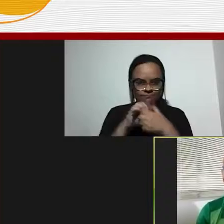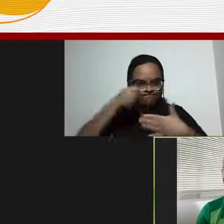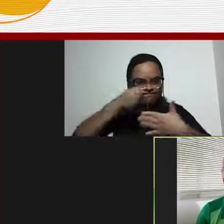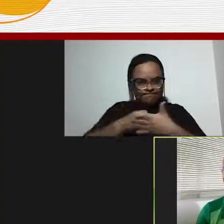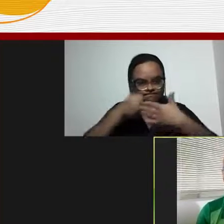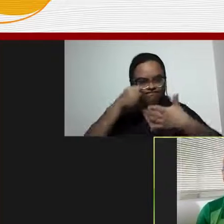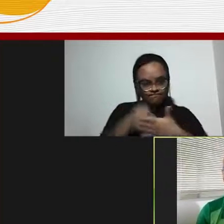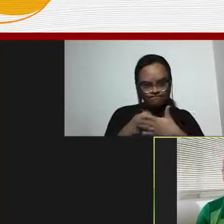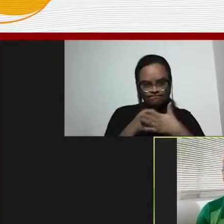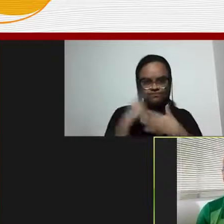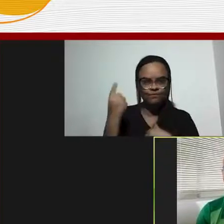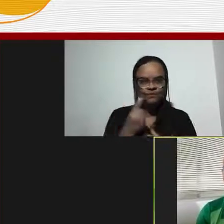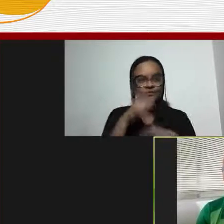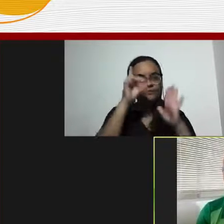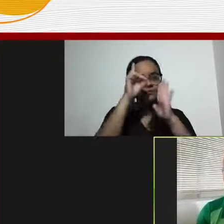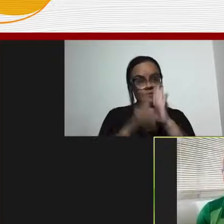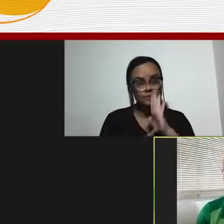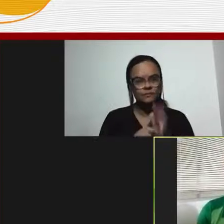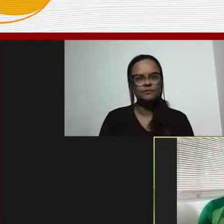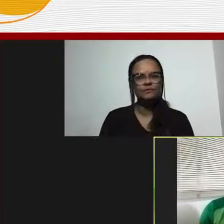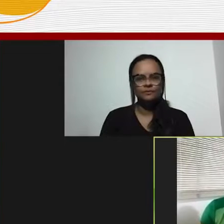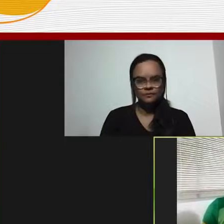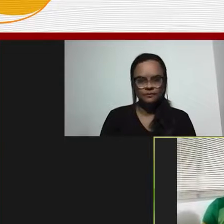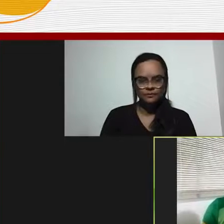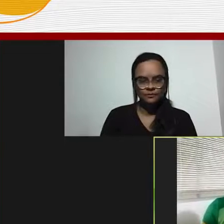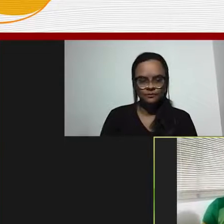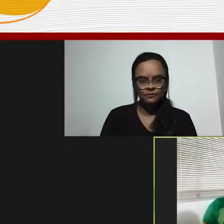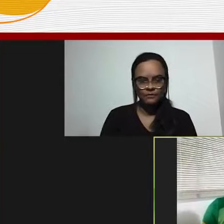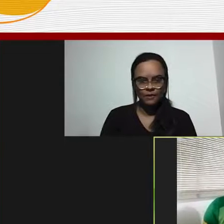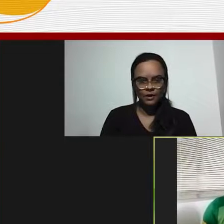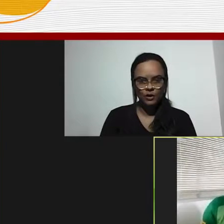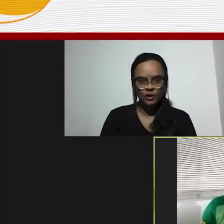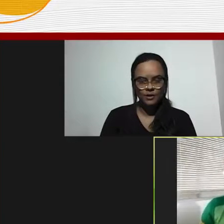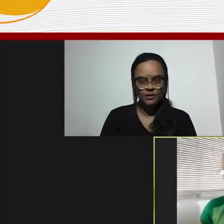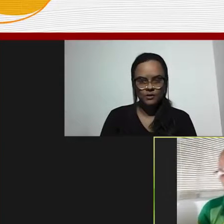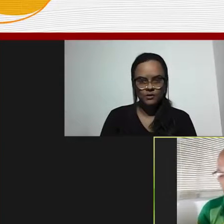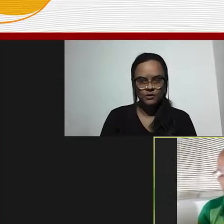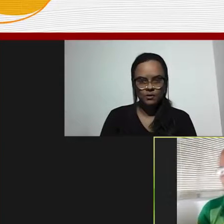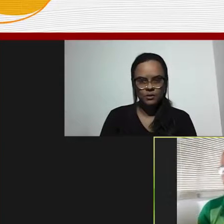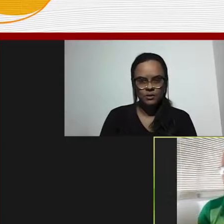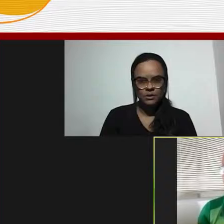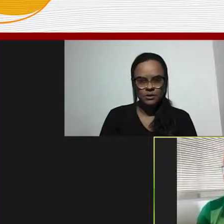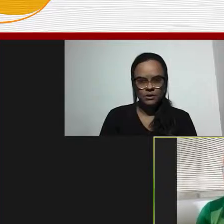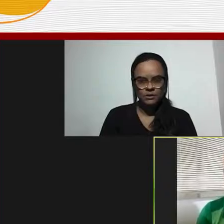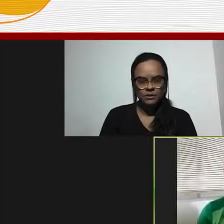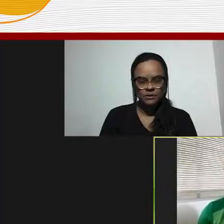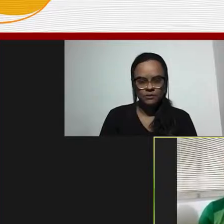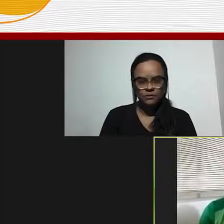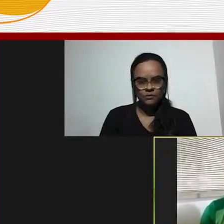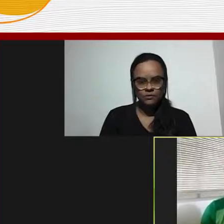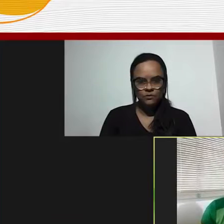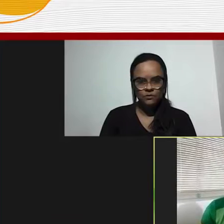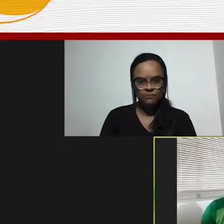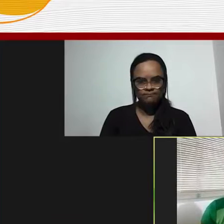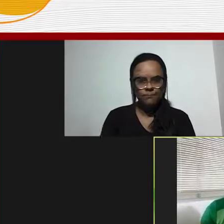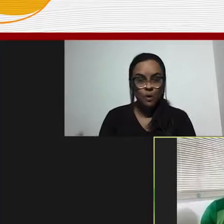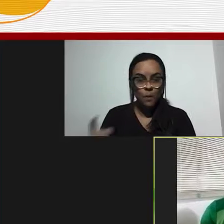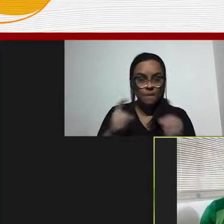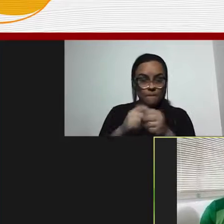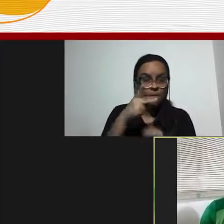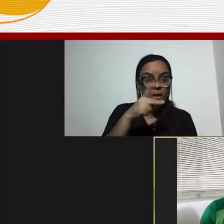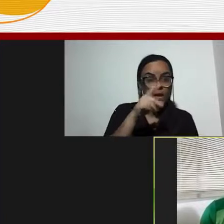militando pelos nossos direitos. É, aí, agora, ouvindo para o PSB, estou retornando ao